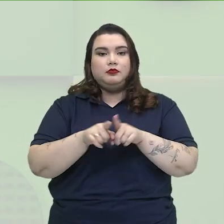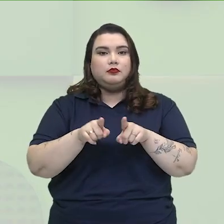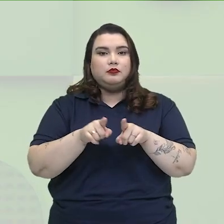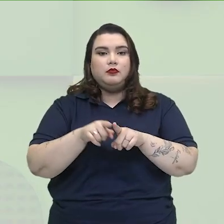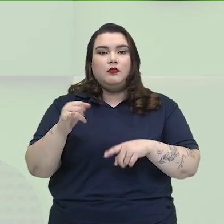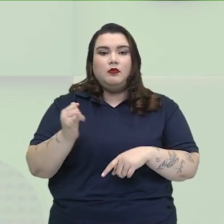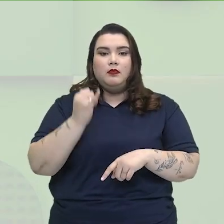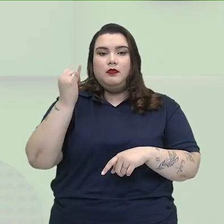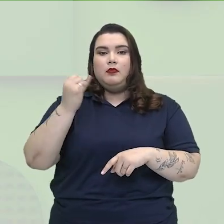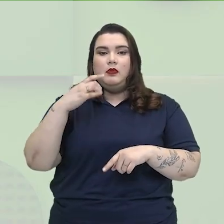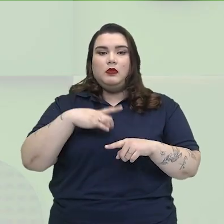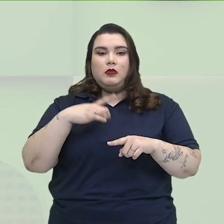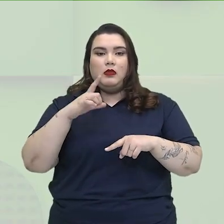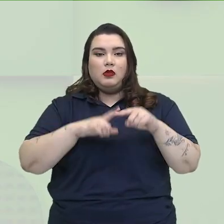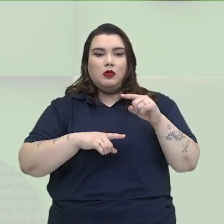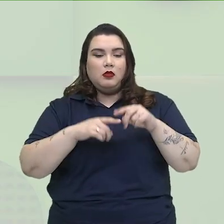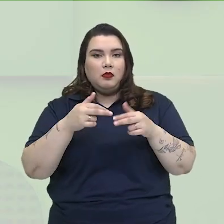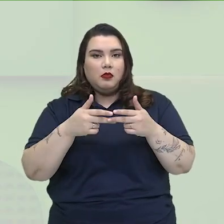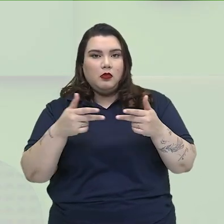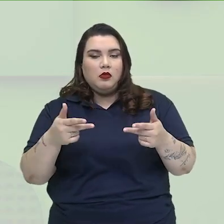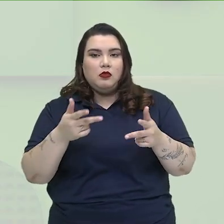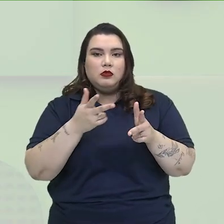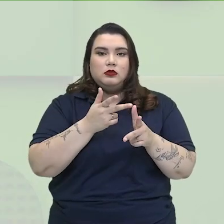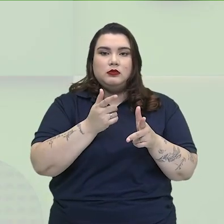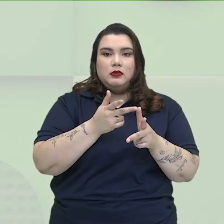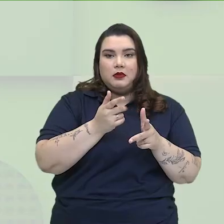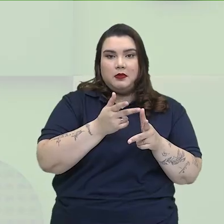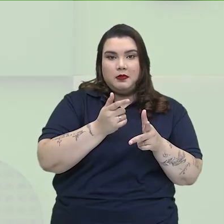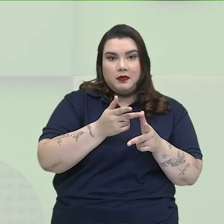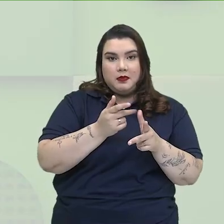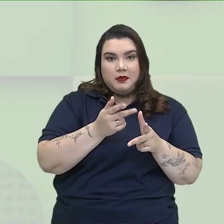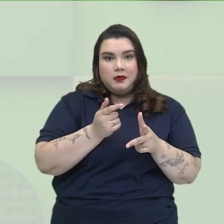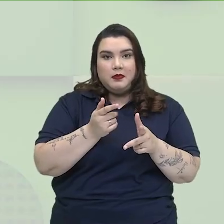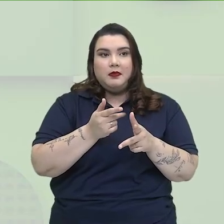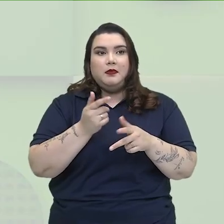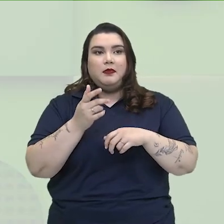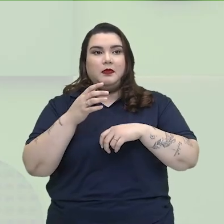os equipamentos, né, a chuteira, a joelheira,